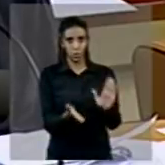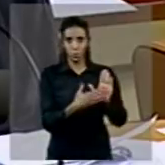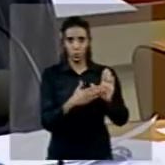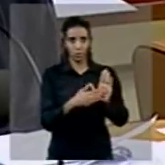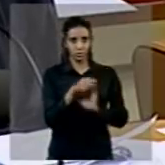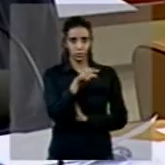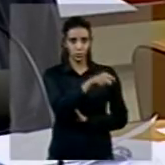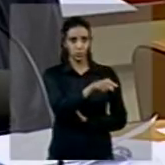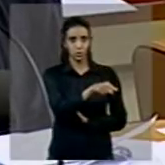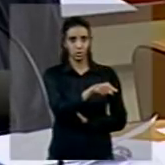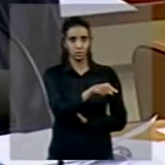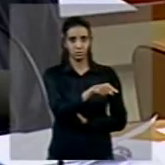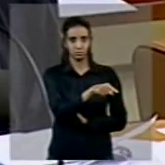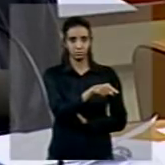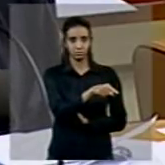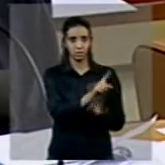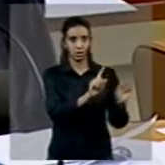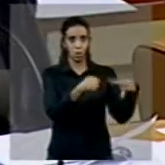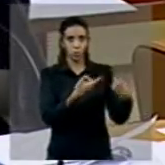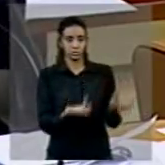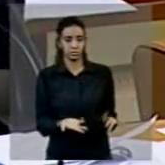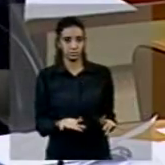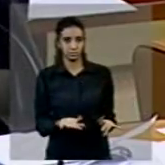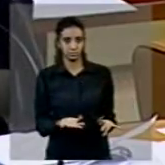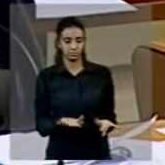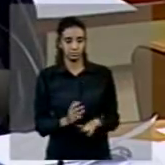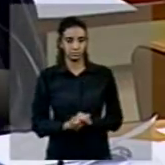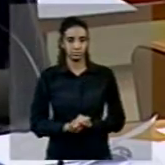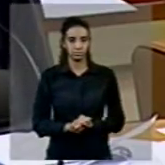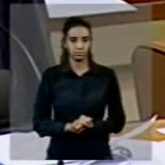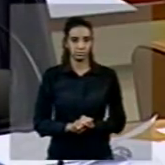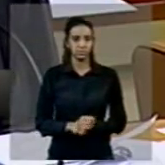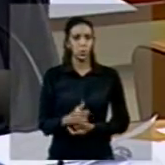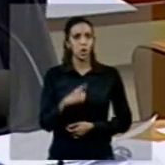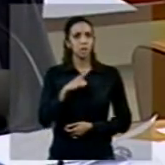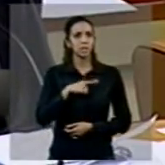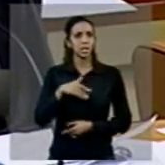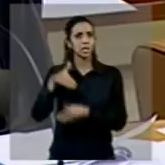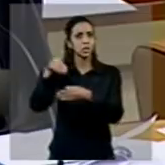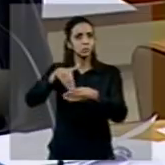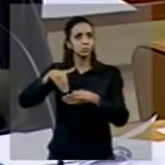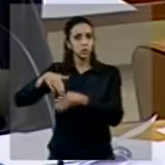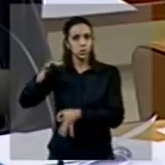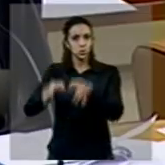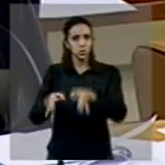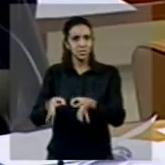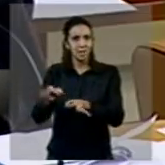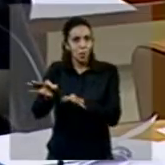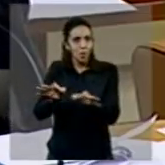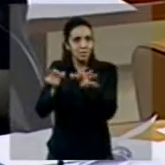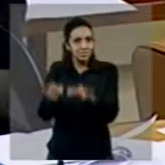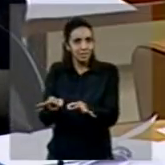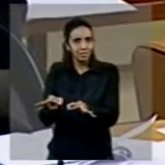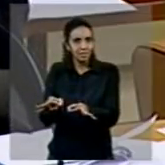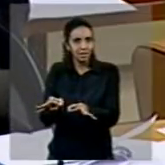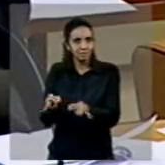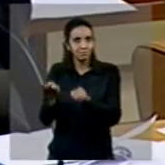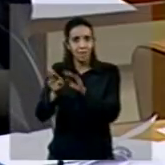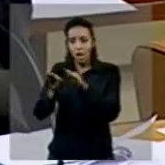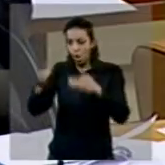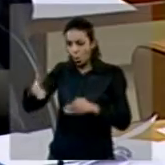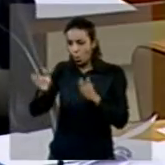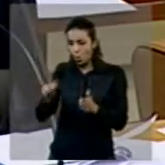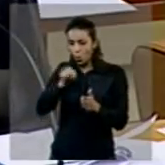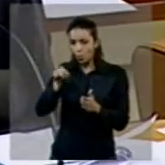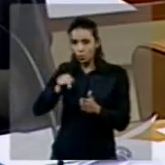ao rebater as críticas que ora são postas. Então, nós temos uma justiça eleitoral organizada. As urnas já foram